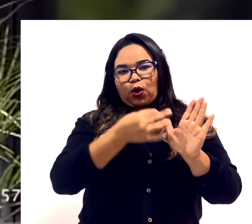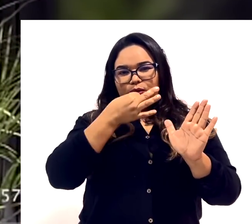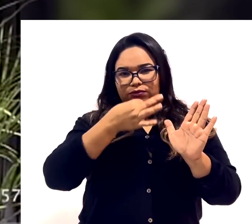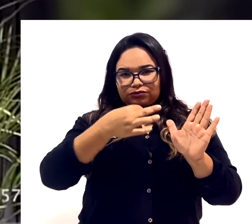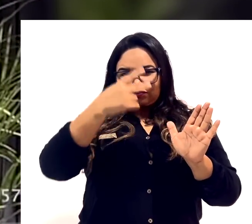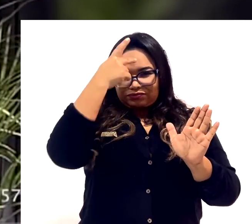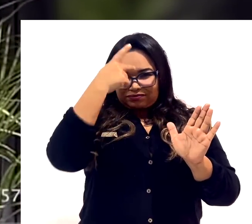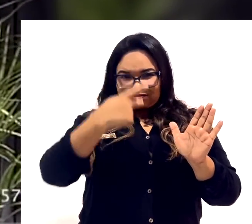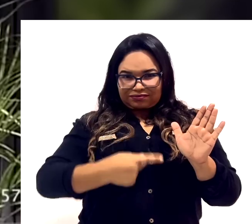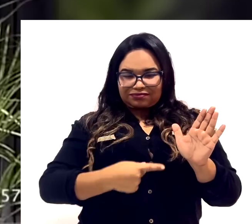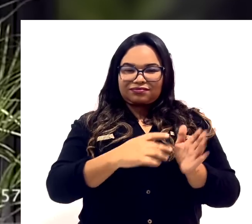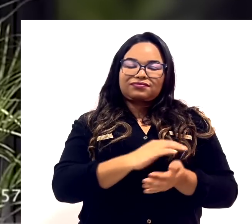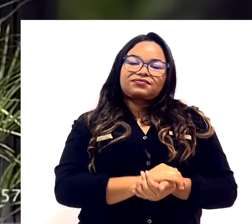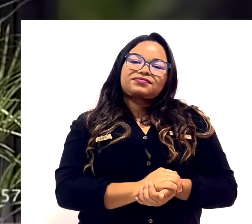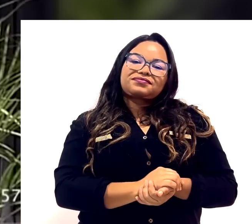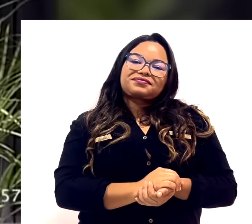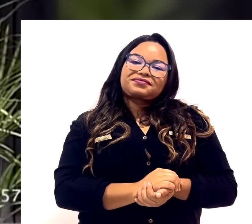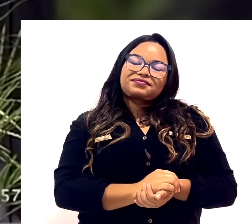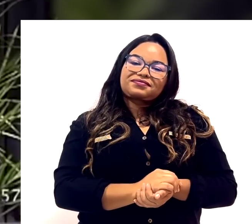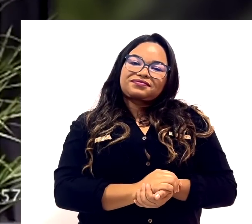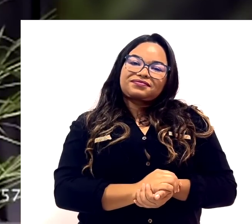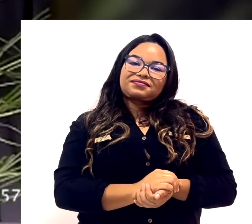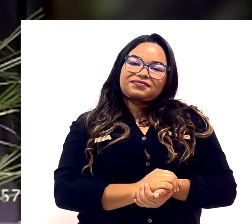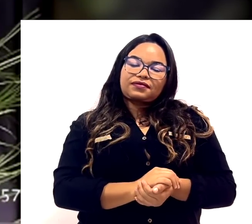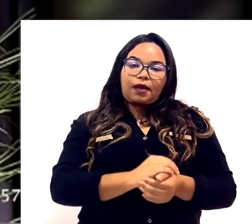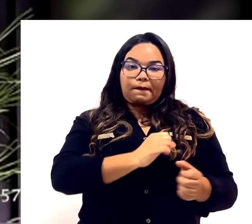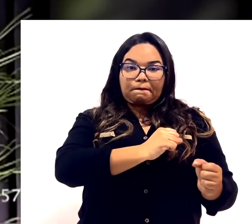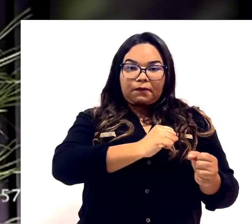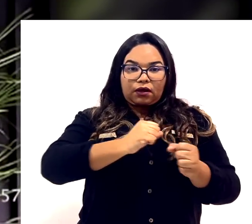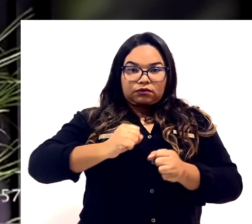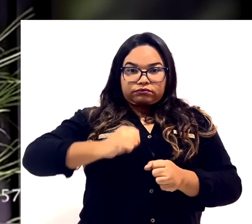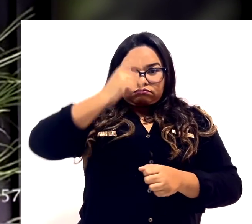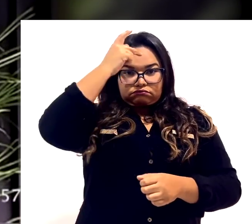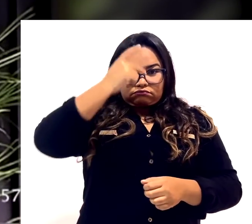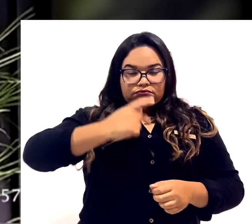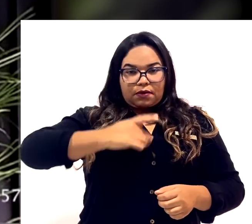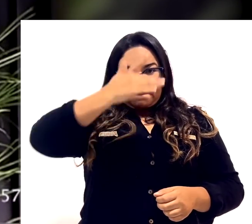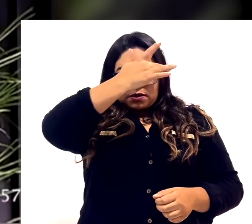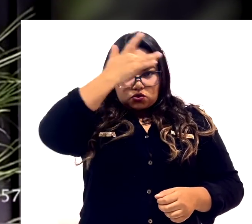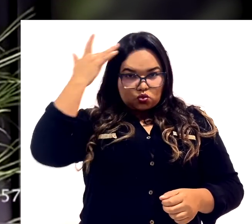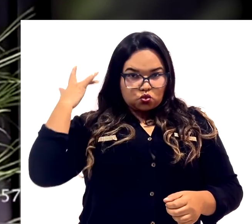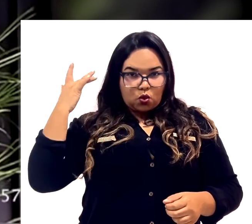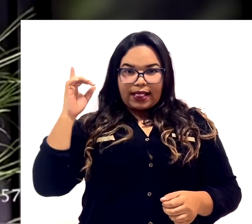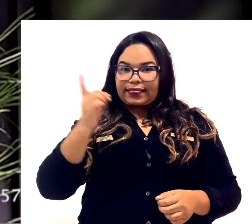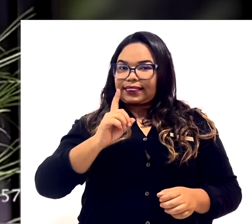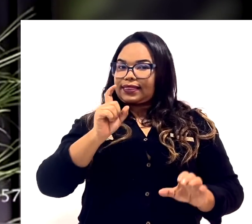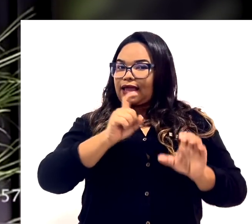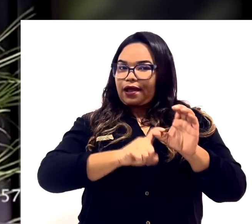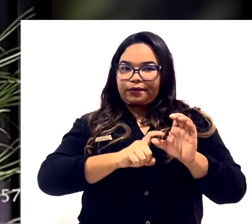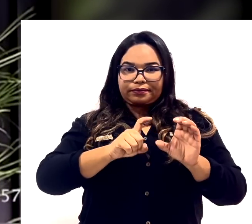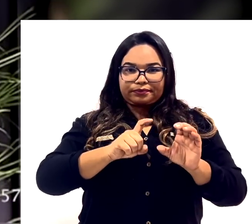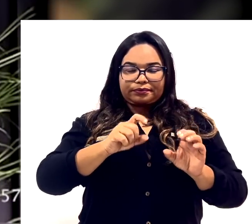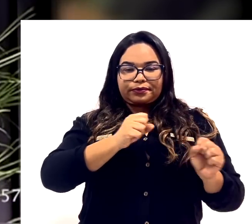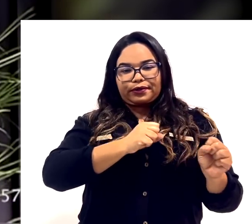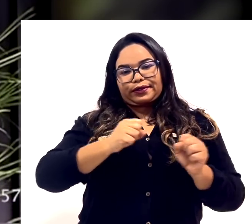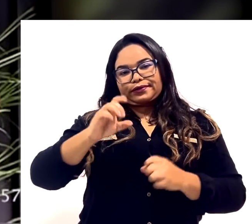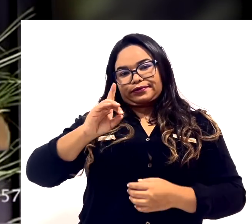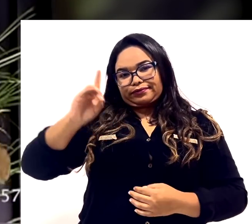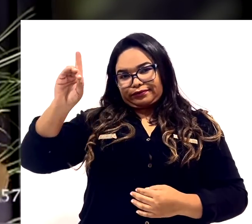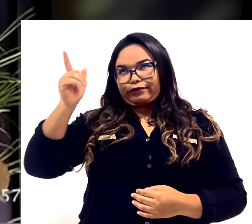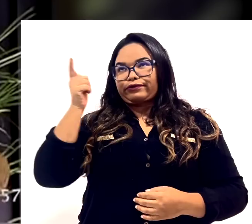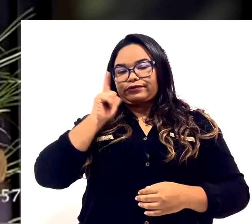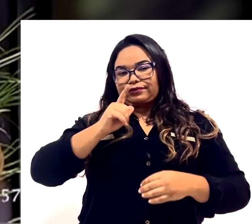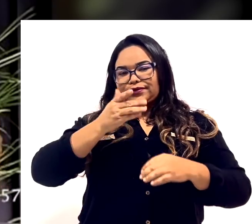Então, traça um caminho para o céu através do qual, pelo poder do homem, e não pelo poder de Deus, se